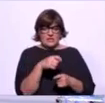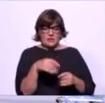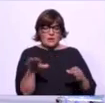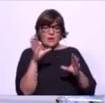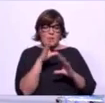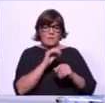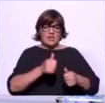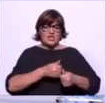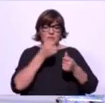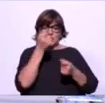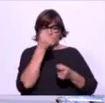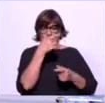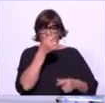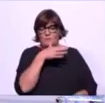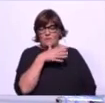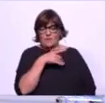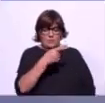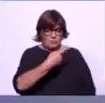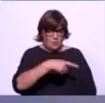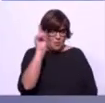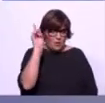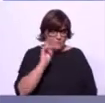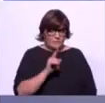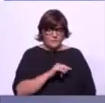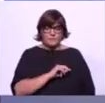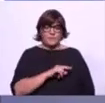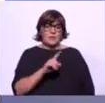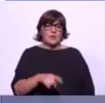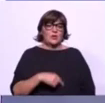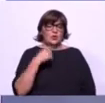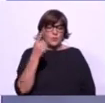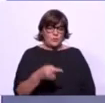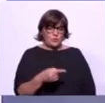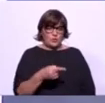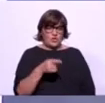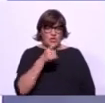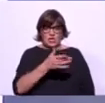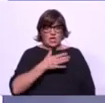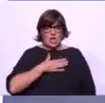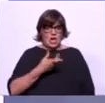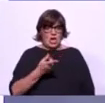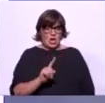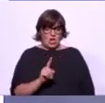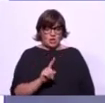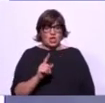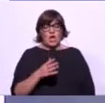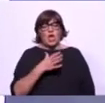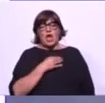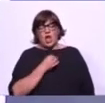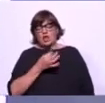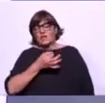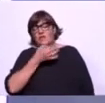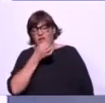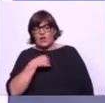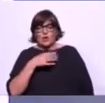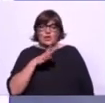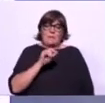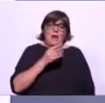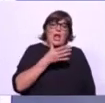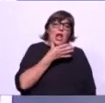mais ganhador da história do Benfica. Também não é. E depois a outra que eles não gostam muito, ou por outra gostam de falar, mas eu também